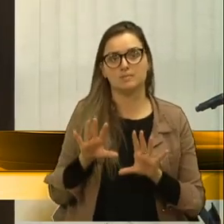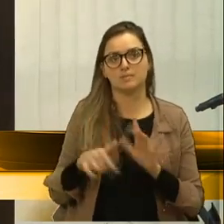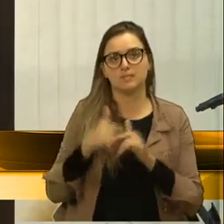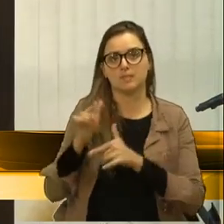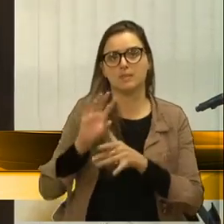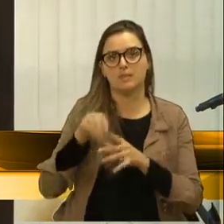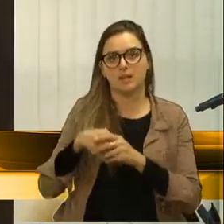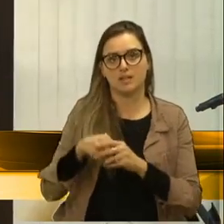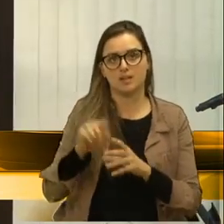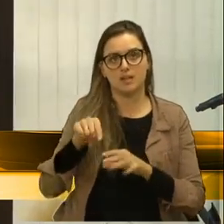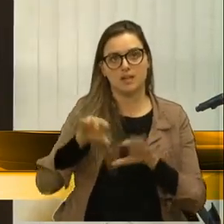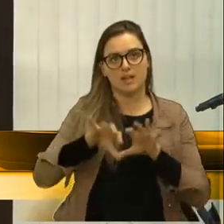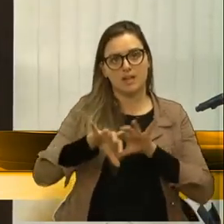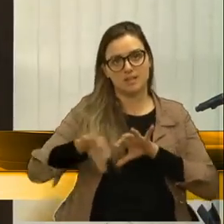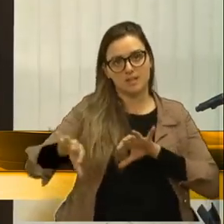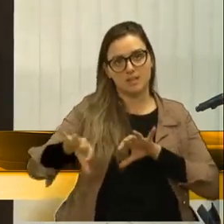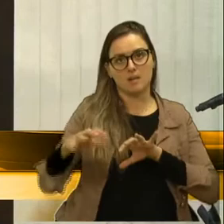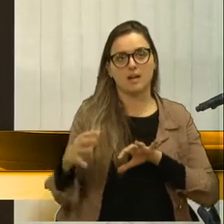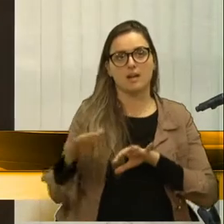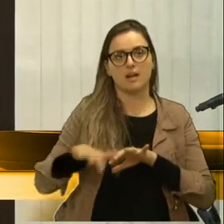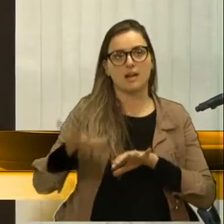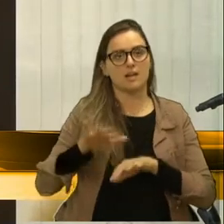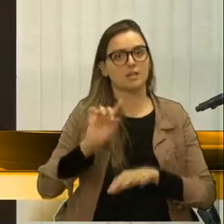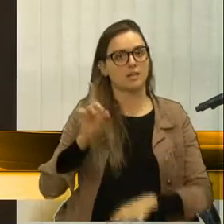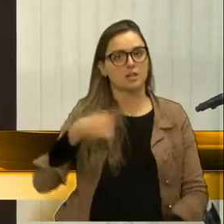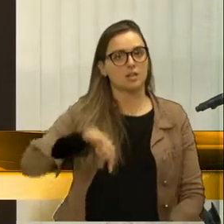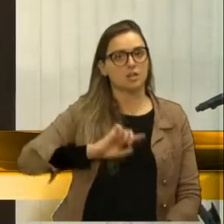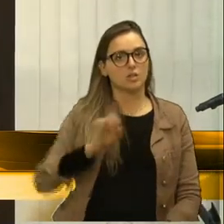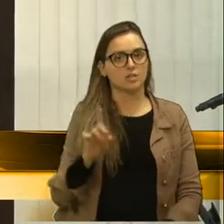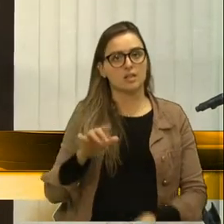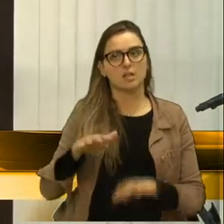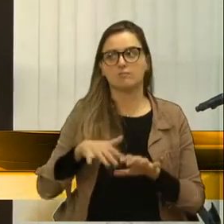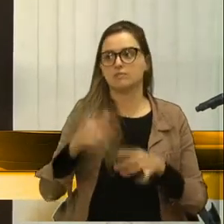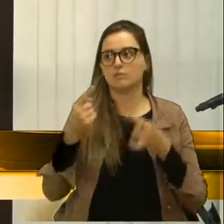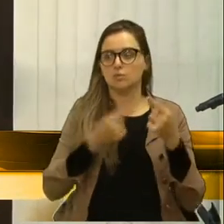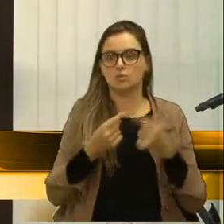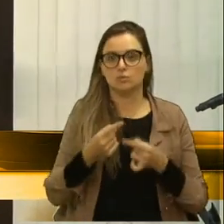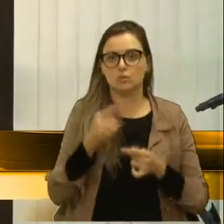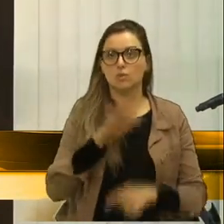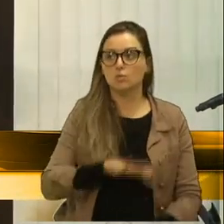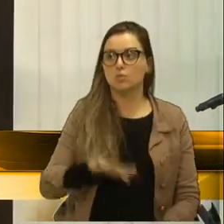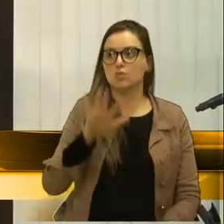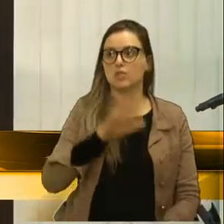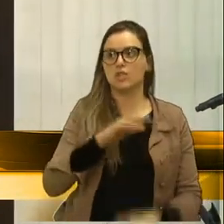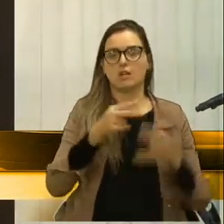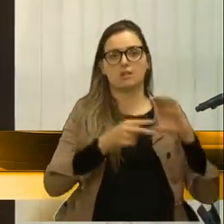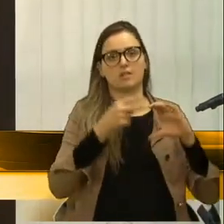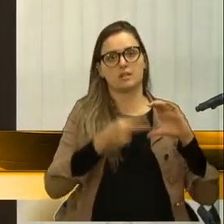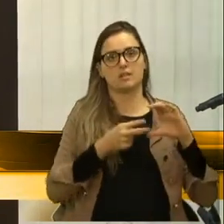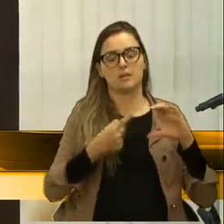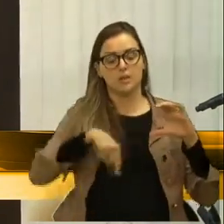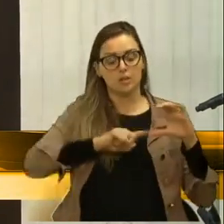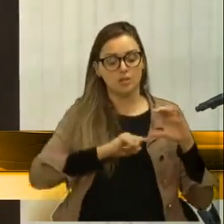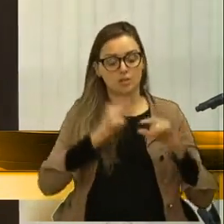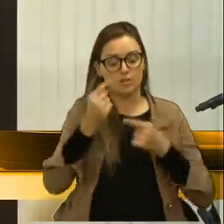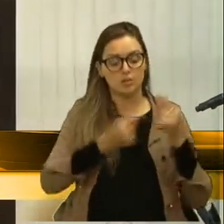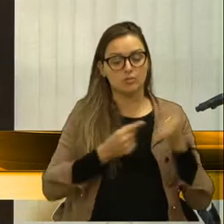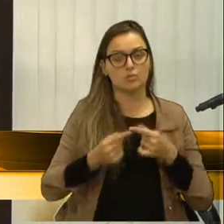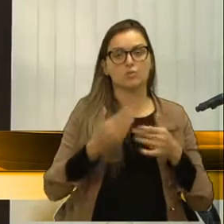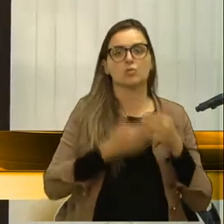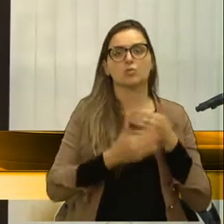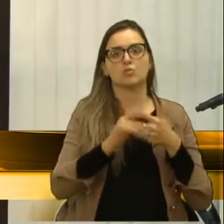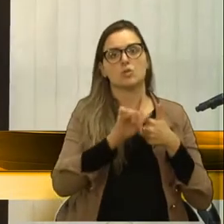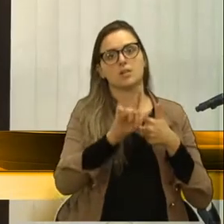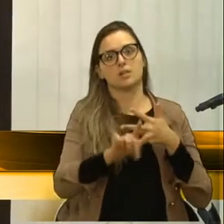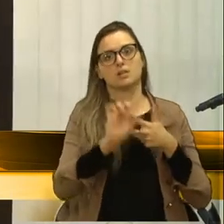É a gente separar um setor? Não, nós não estamos discutindo um setor, nós estamos discutindo a casa. Nós estamos discutindo o legislativo. Nós não estamos